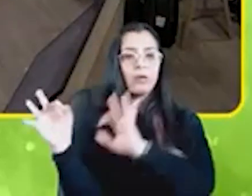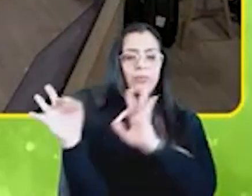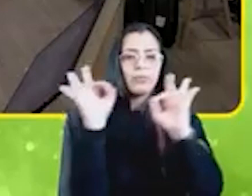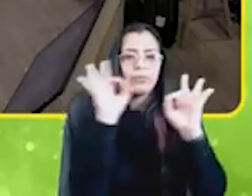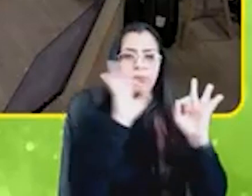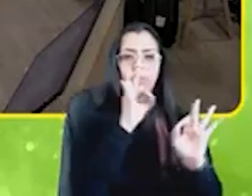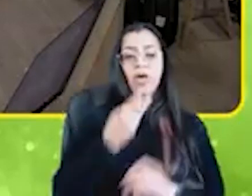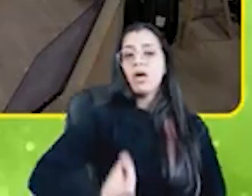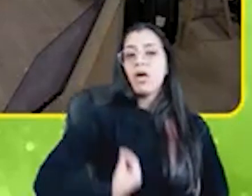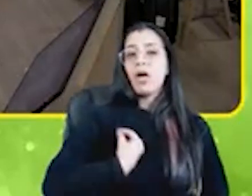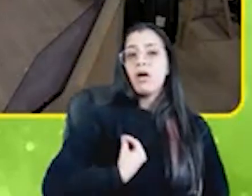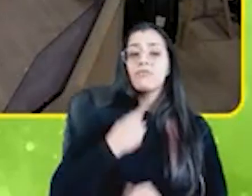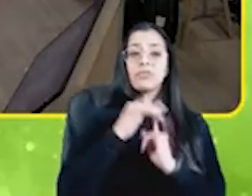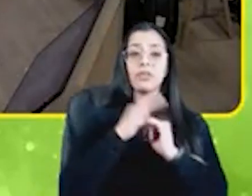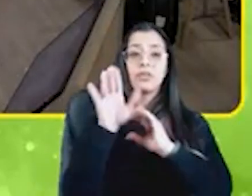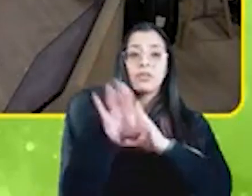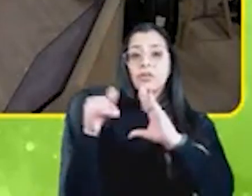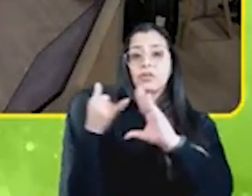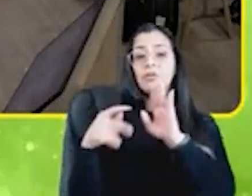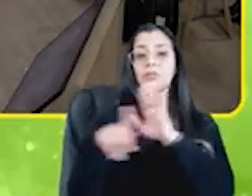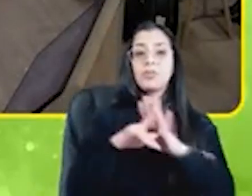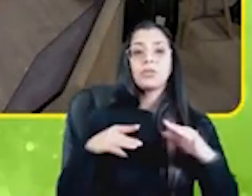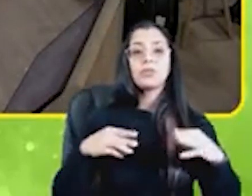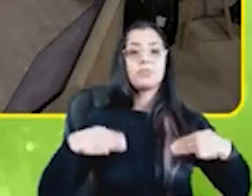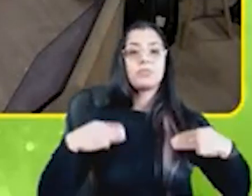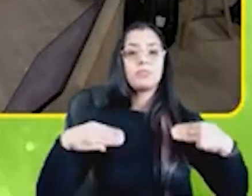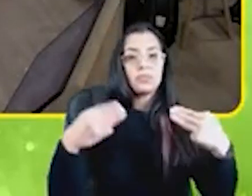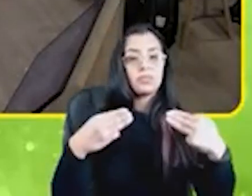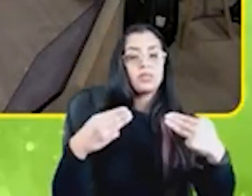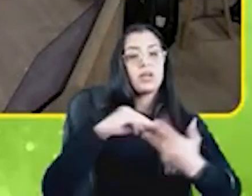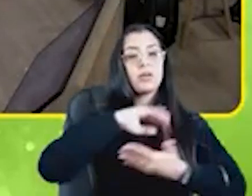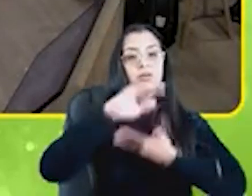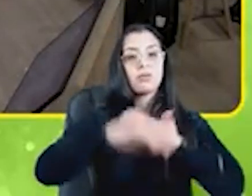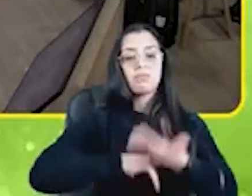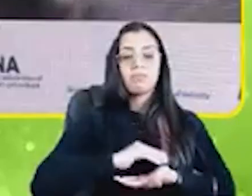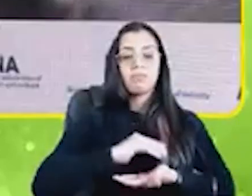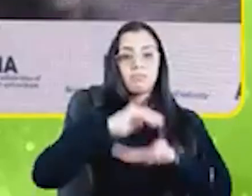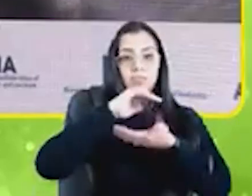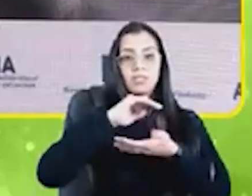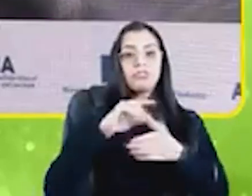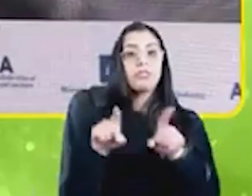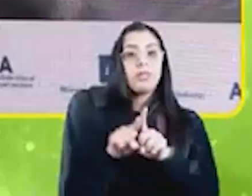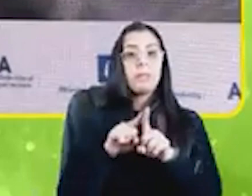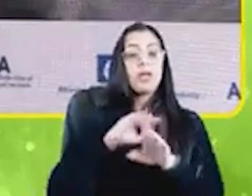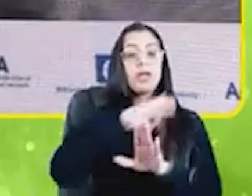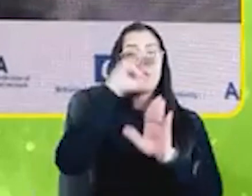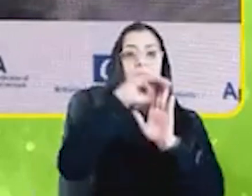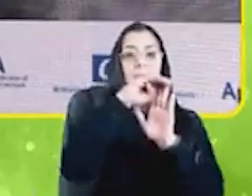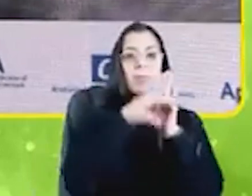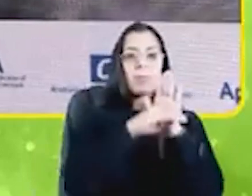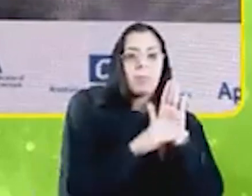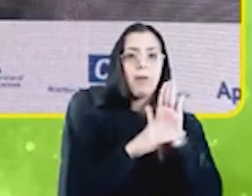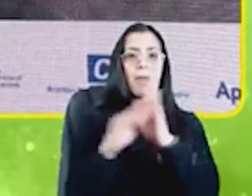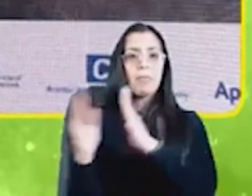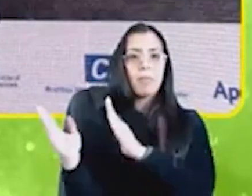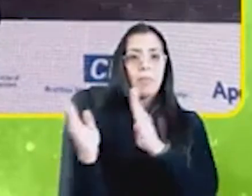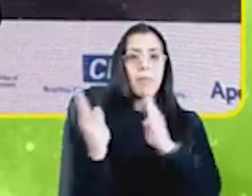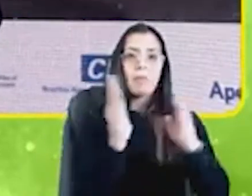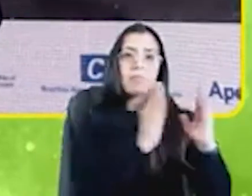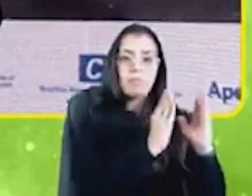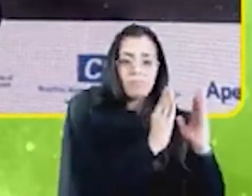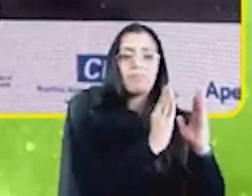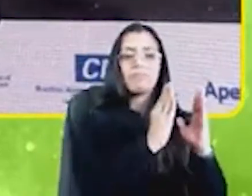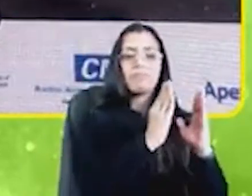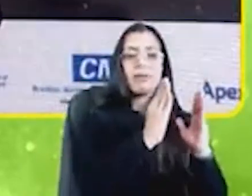do canal do YouTube do Ministério do meio ambiente EA programação de todo o período tanto os eventos estão sendo realizados